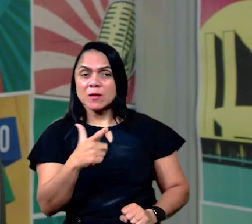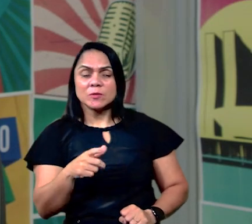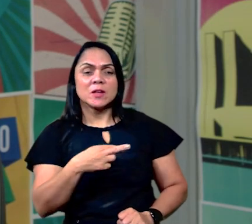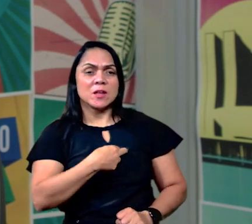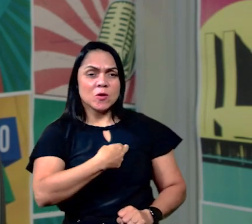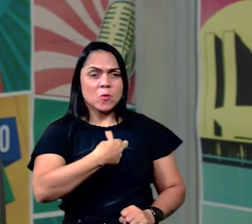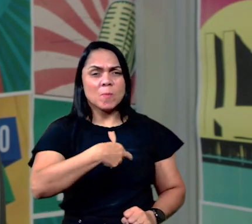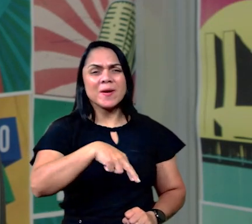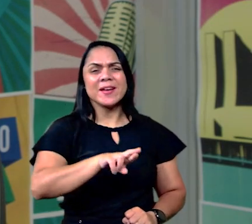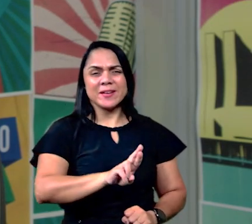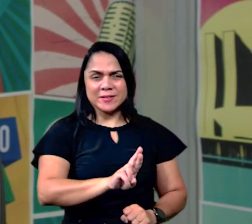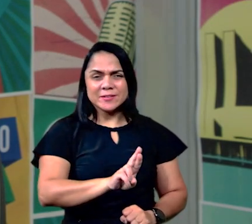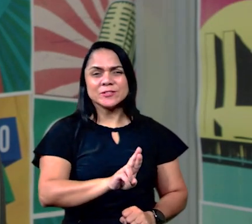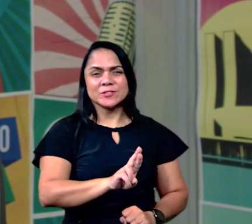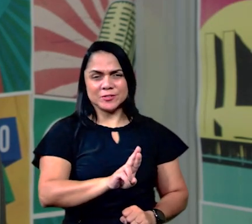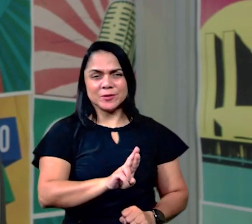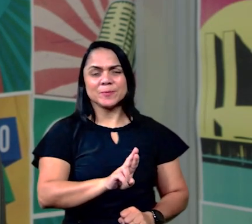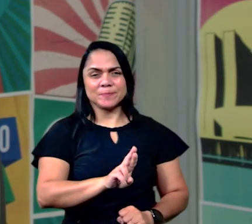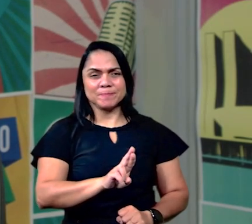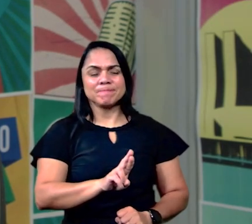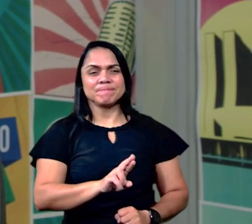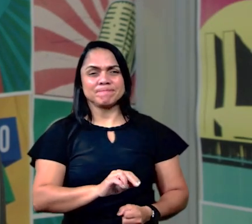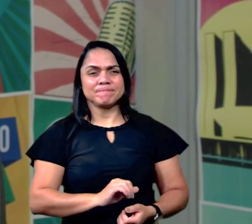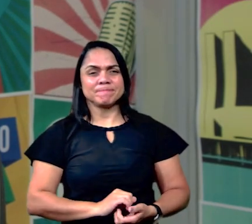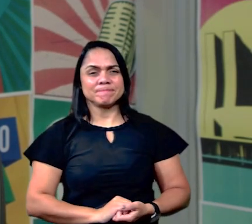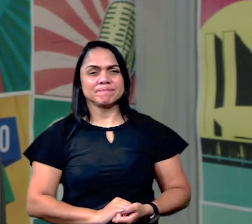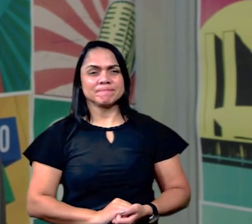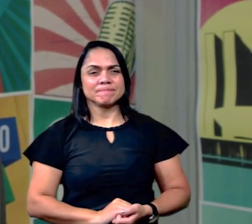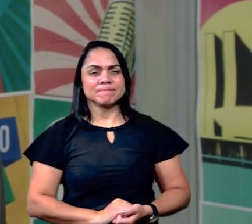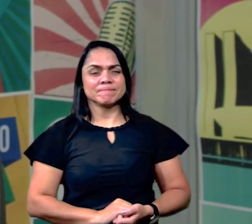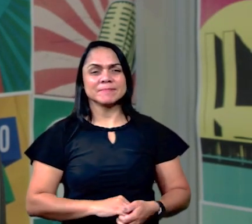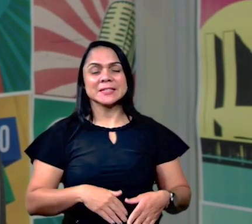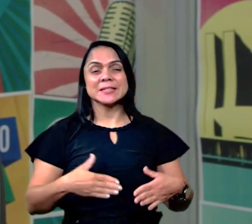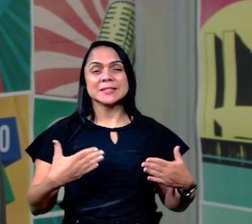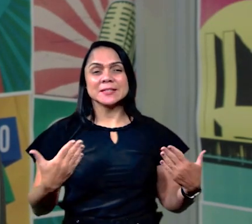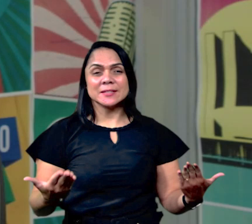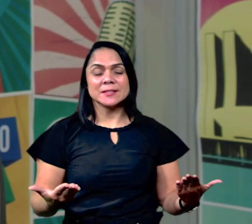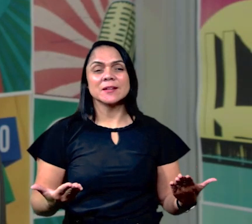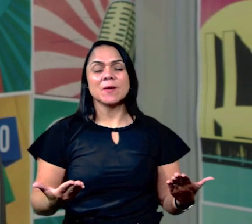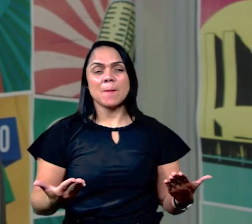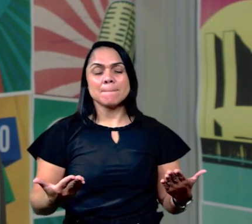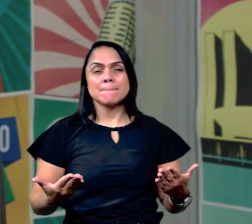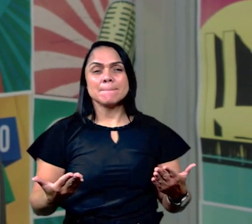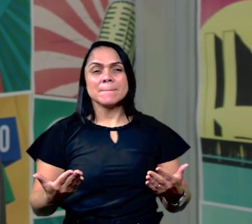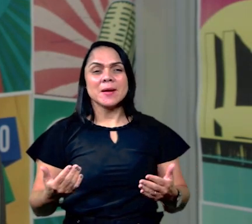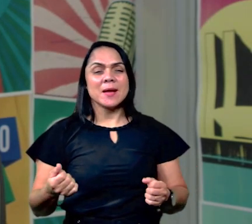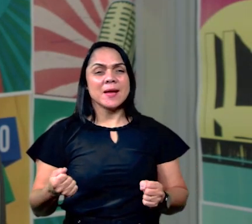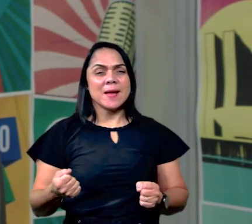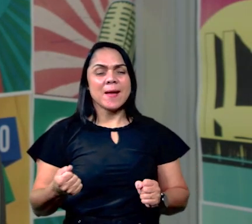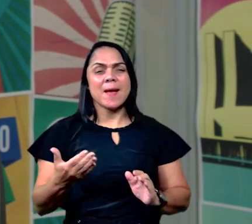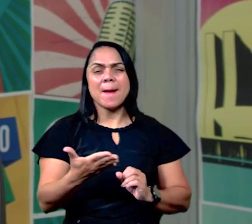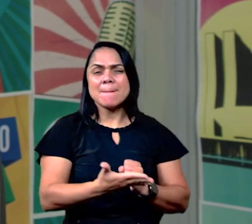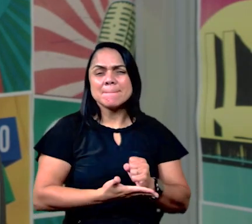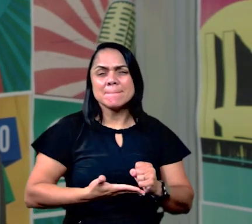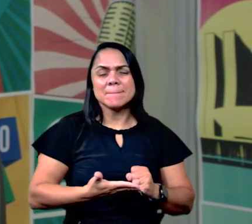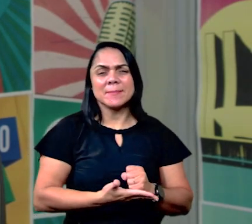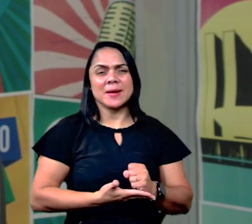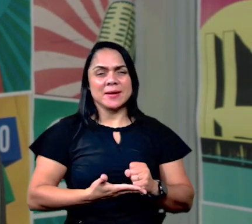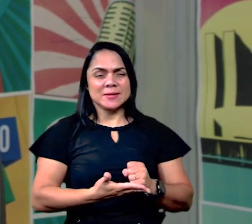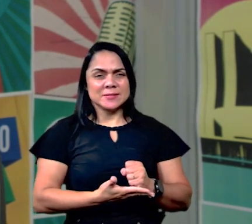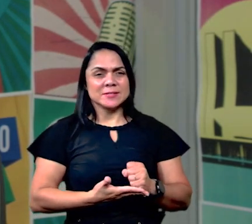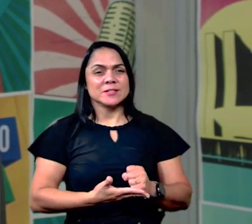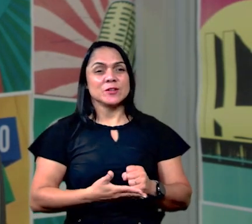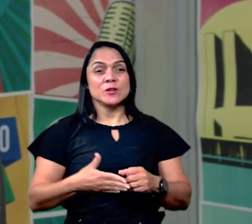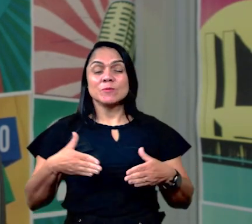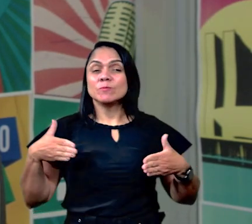seja relativo ao mundo espiritual, religioso. Então esse é um princípio que nós julgamos fundamental também